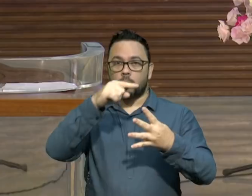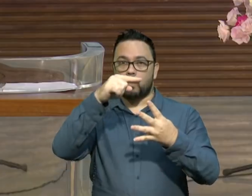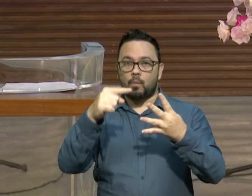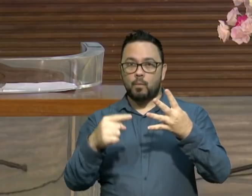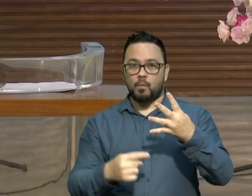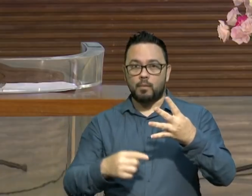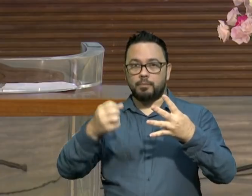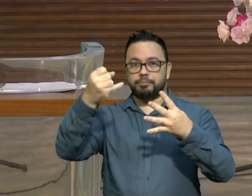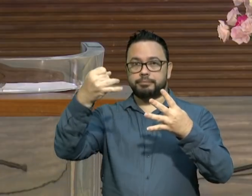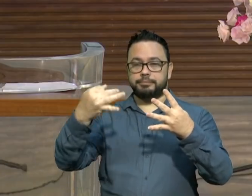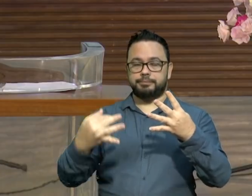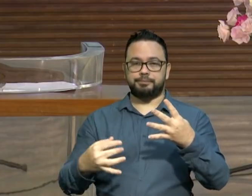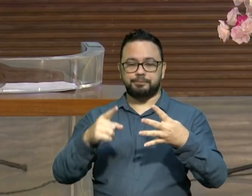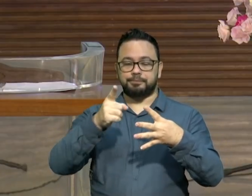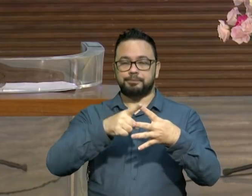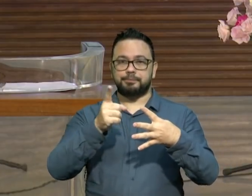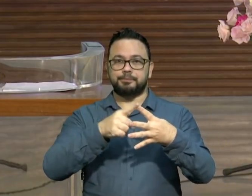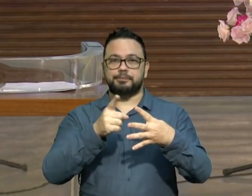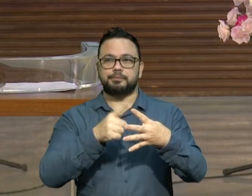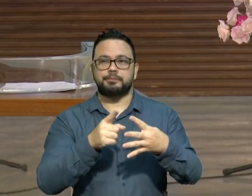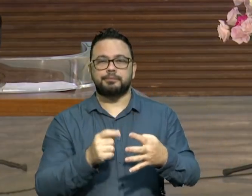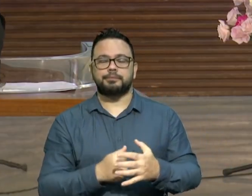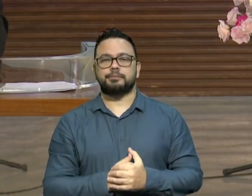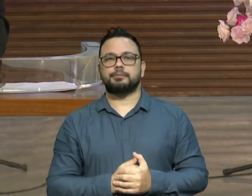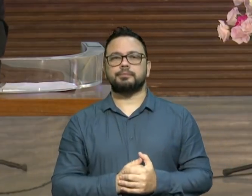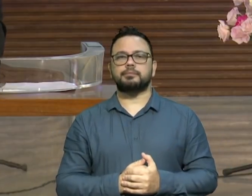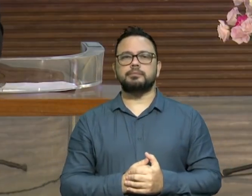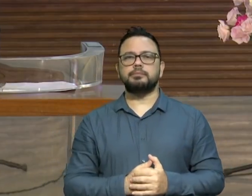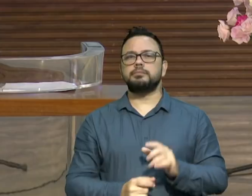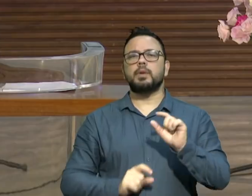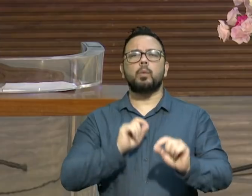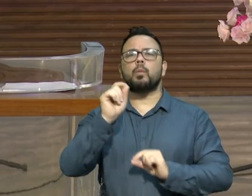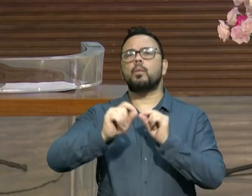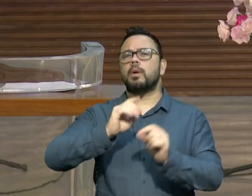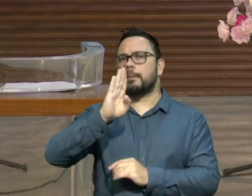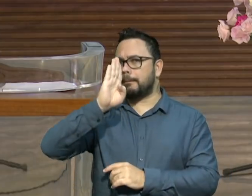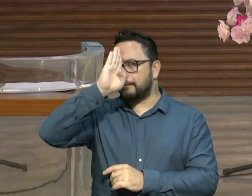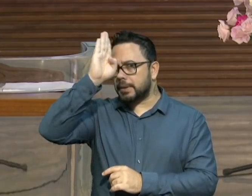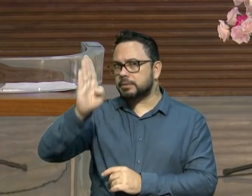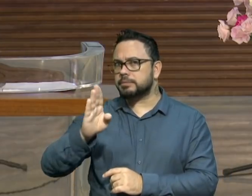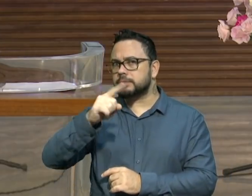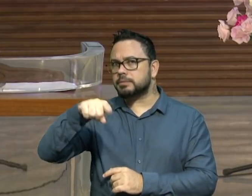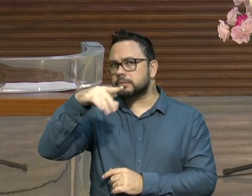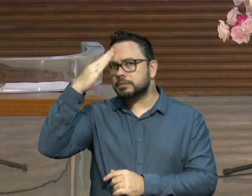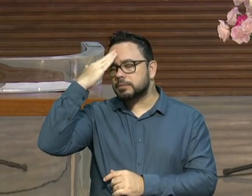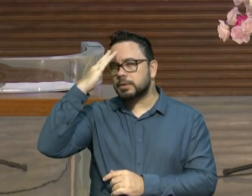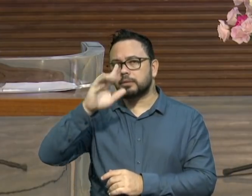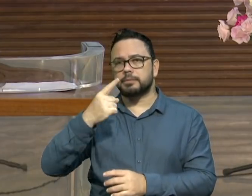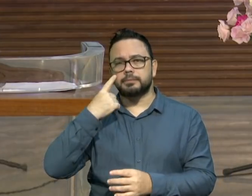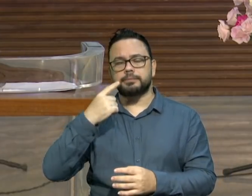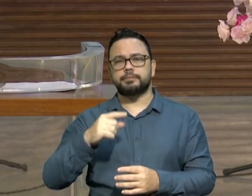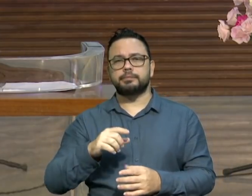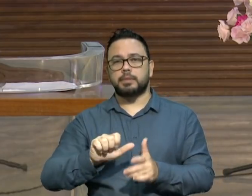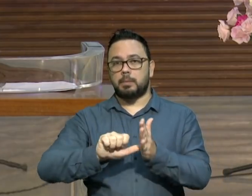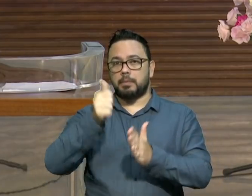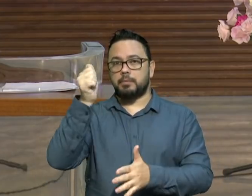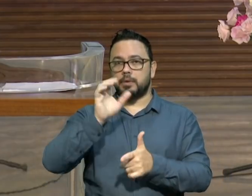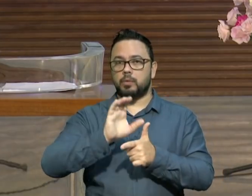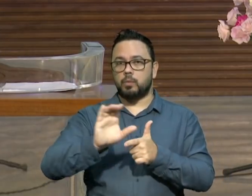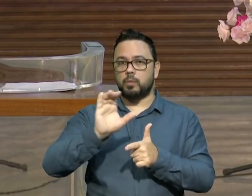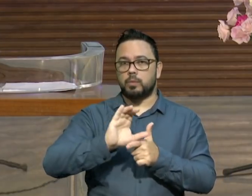verdades que eu vou colocar aqui tá primeiro na verdade o que é essencial você saber primeiro Coríntios